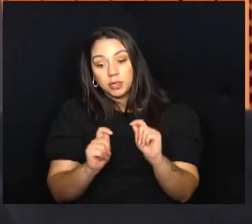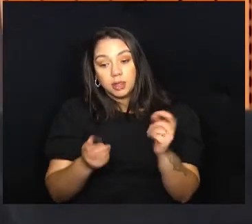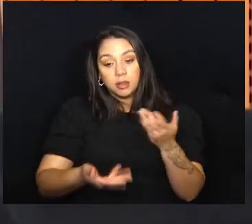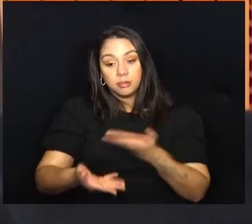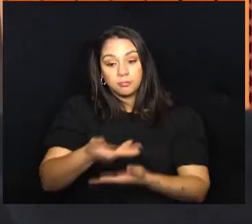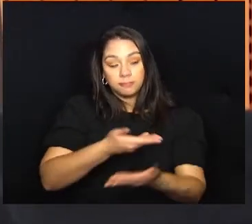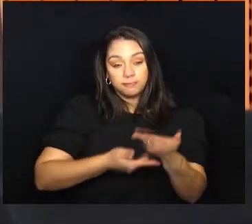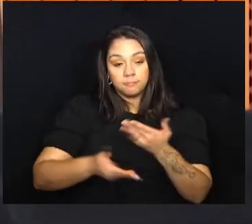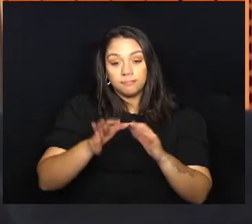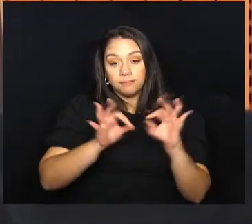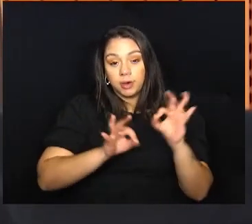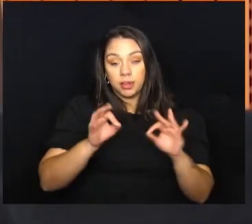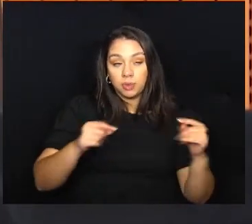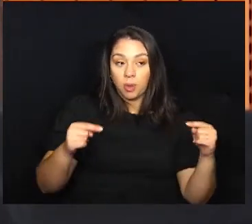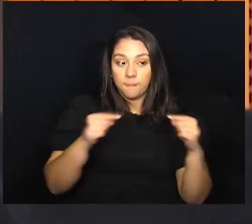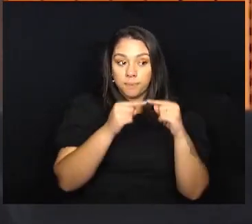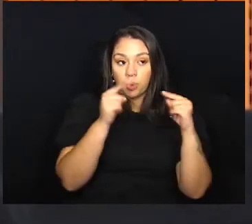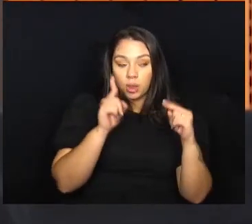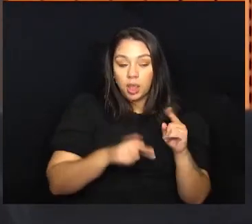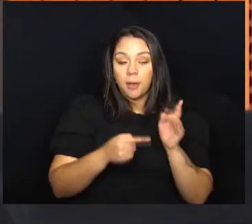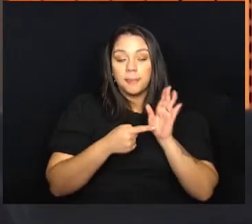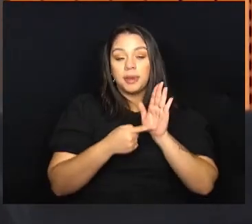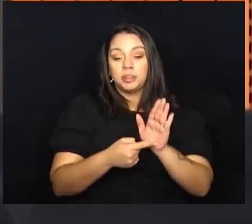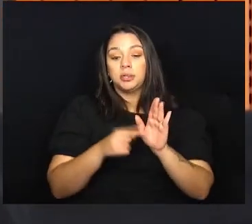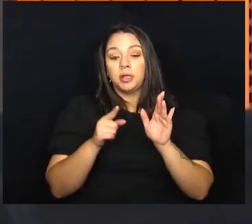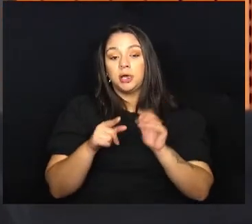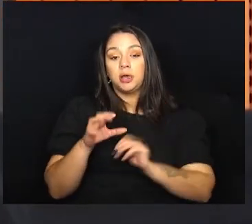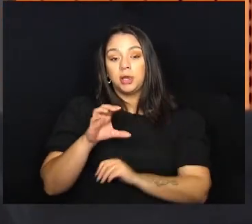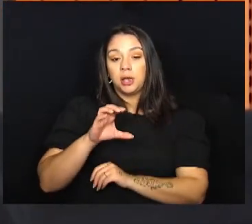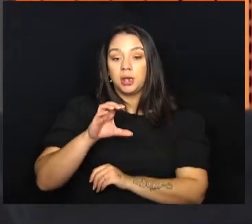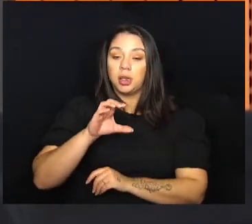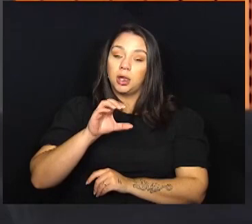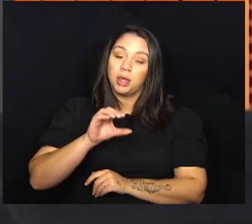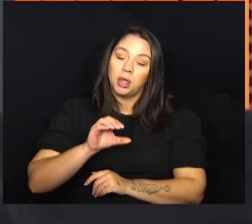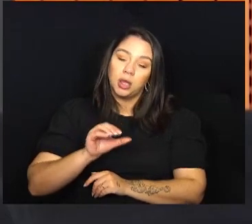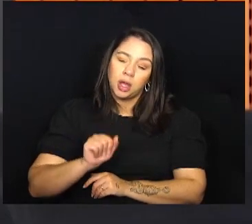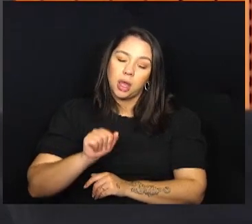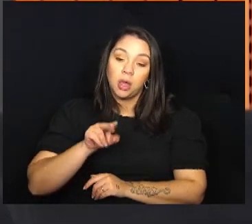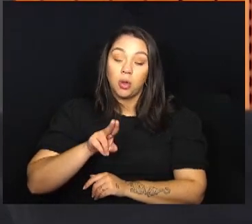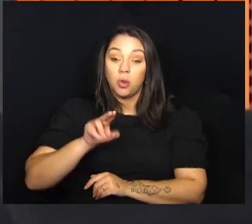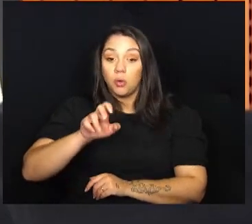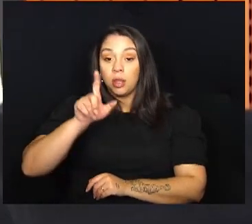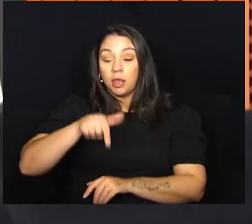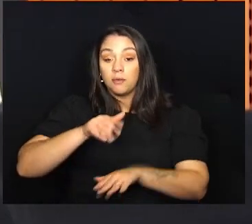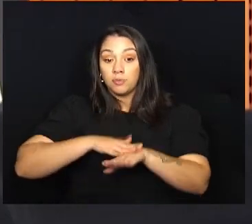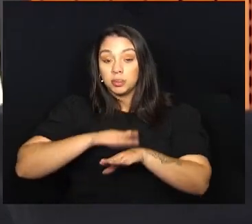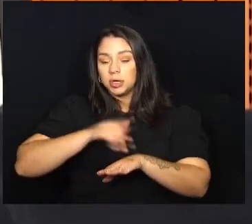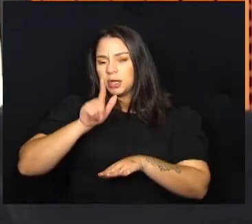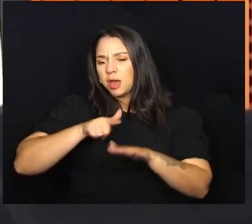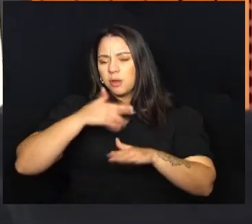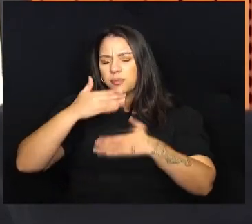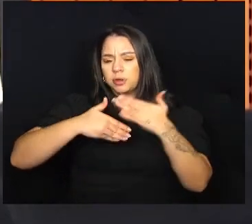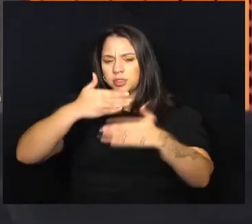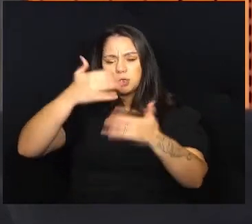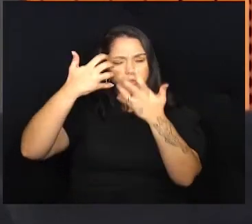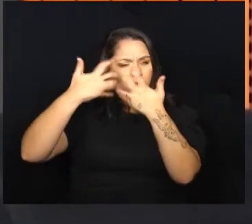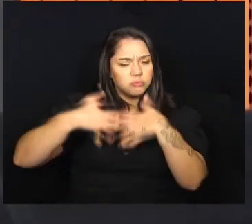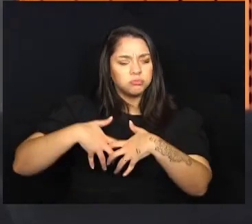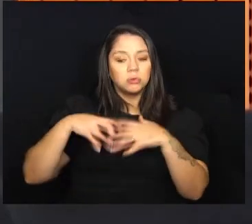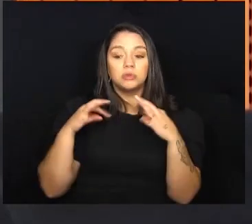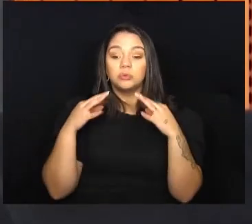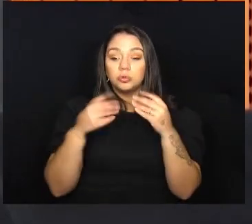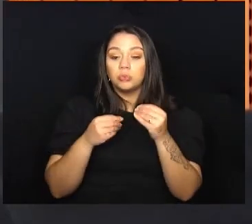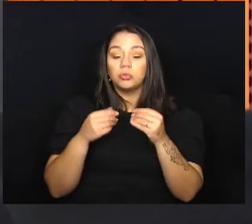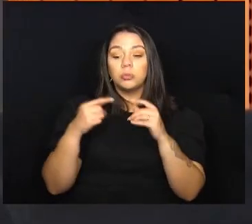ideia da gente fazer essa apresentação que o Cauê vai fazer quer trazer um pouco o processo que a gente pensou, todos os desenhos